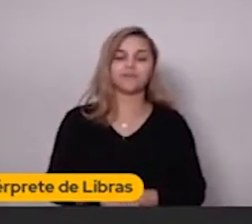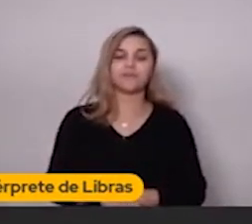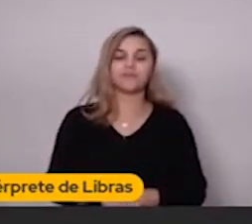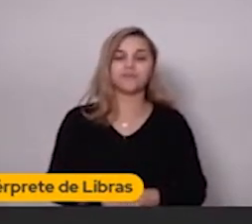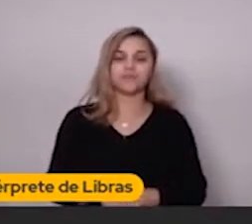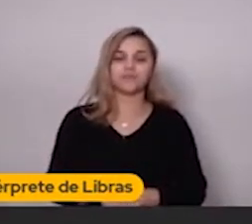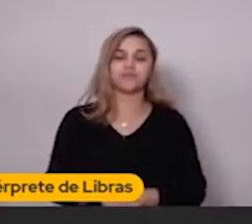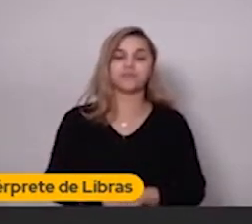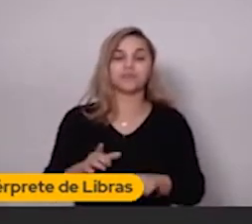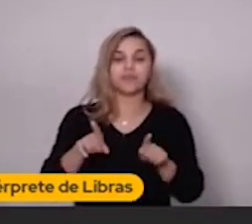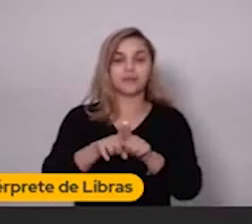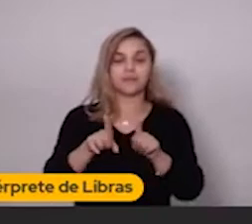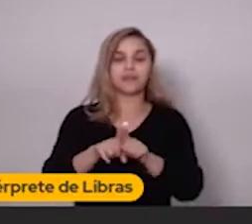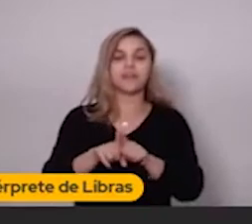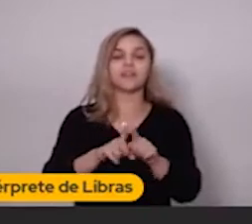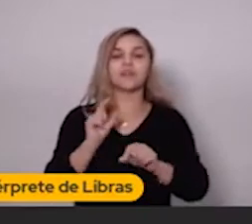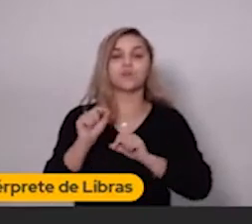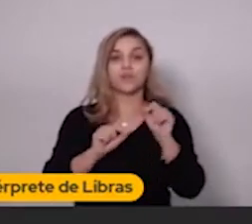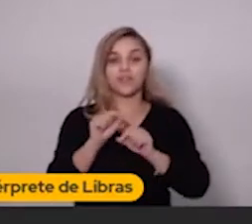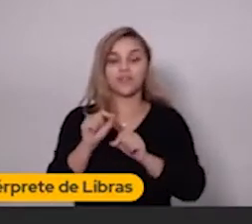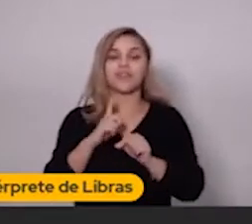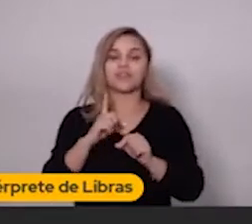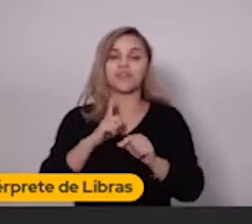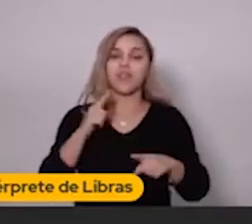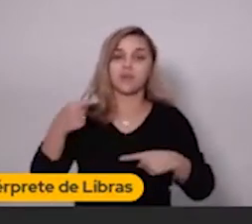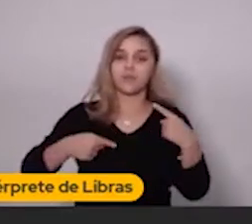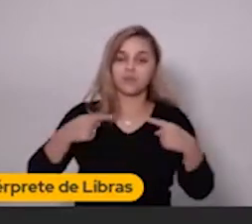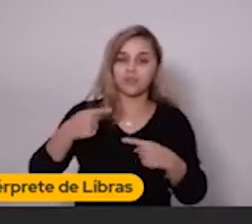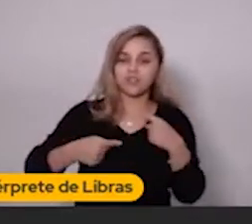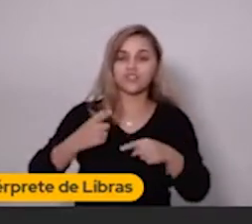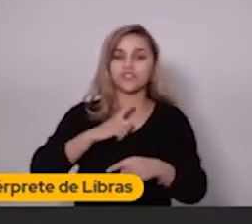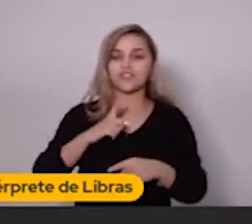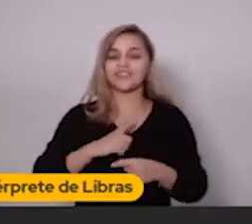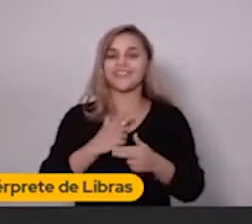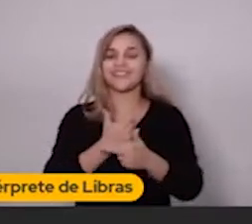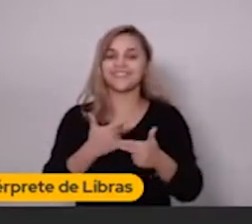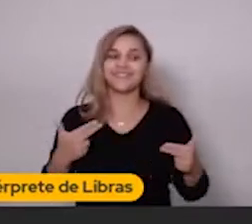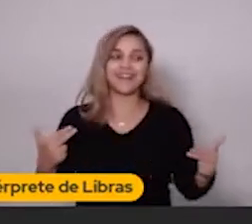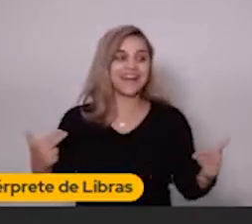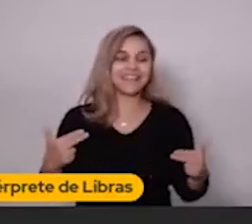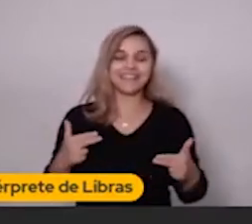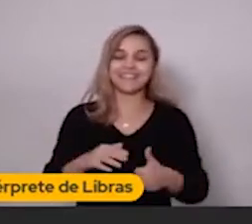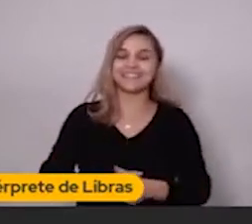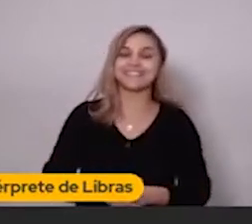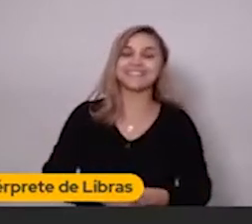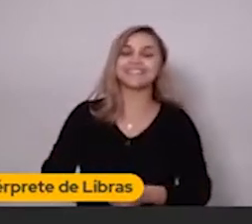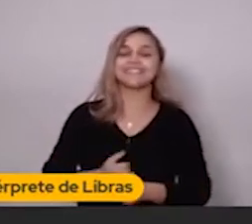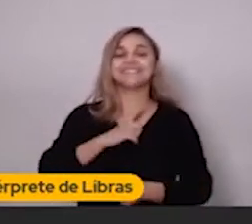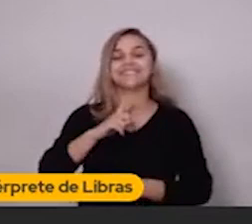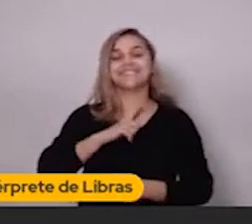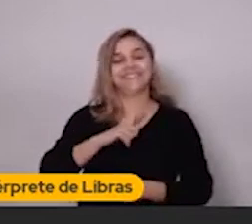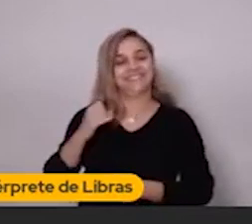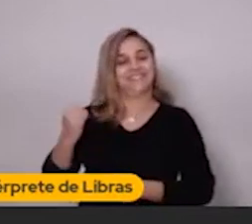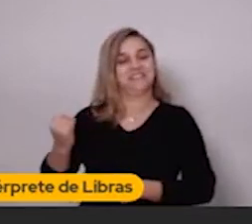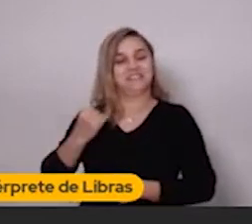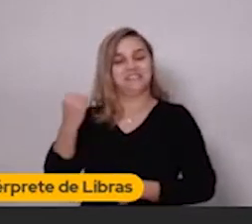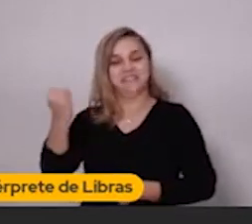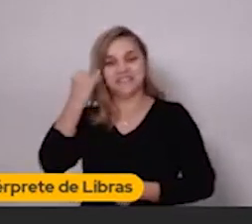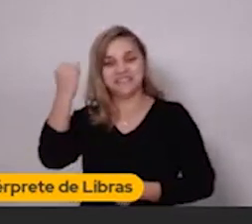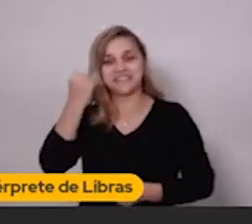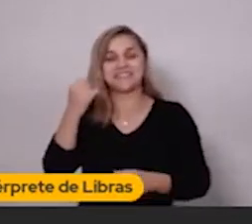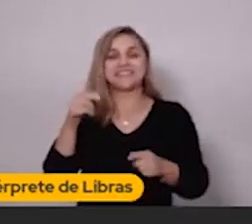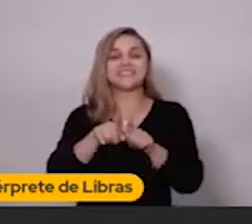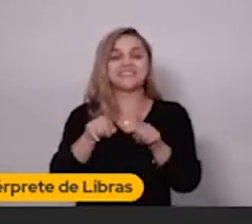outras. Além dessas políticas, a gente tem algumas um pouco mais específicas, como as